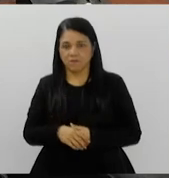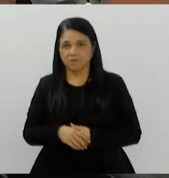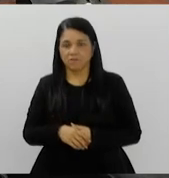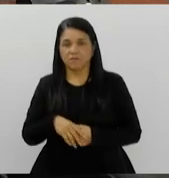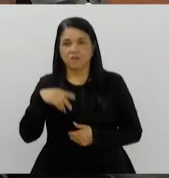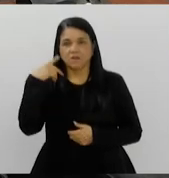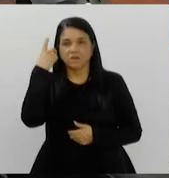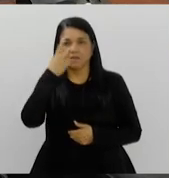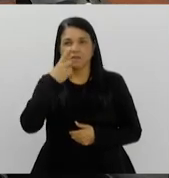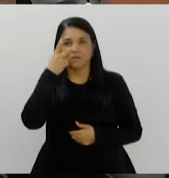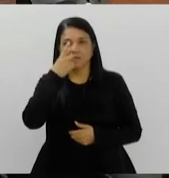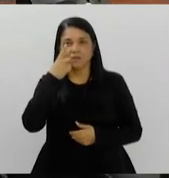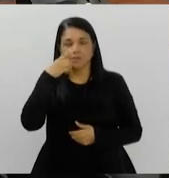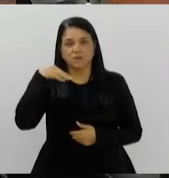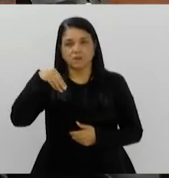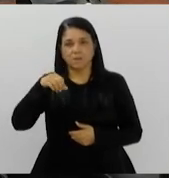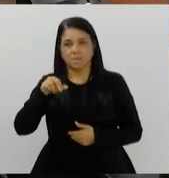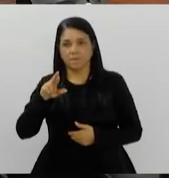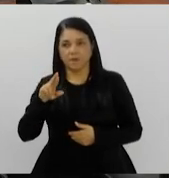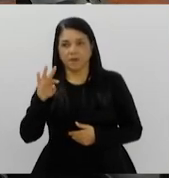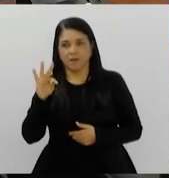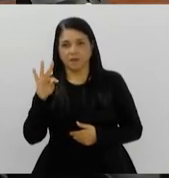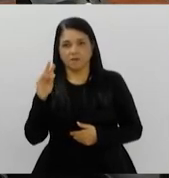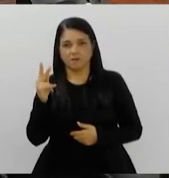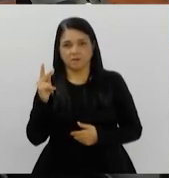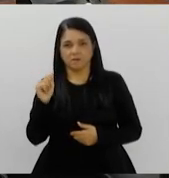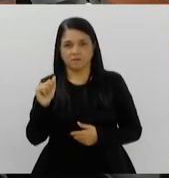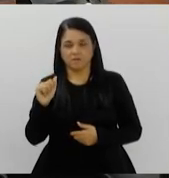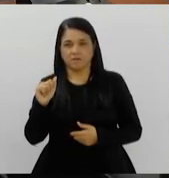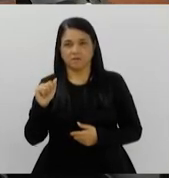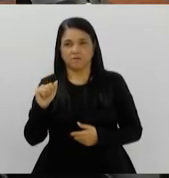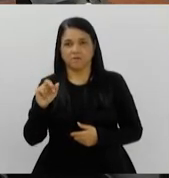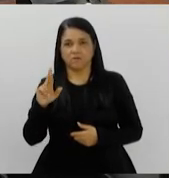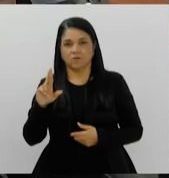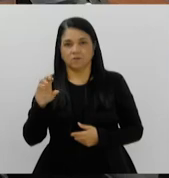Deputado, deputada Marta Rocha.